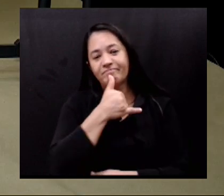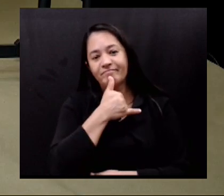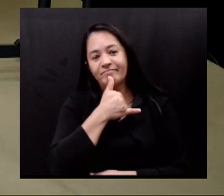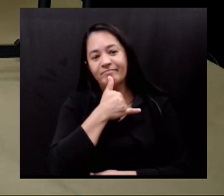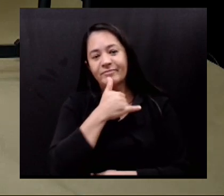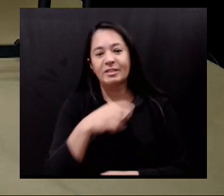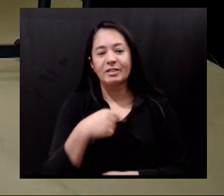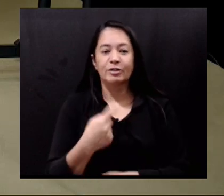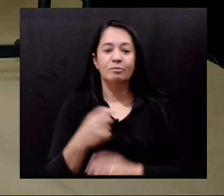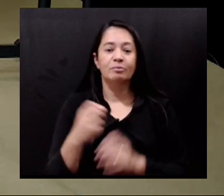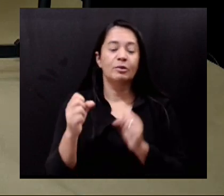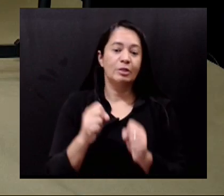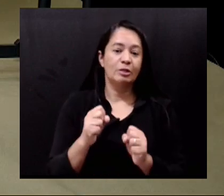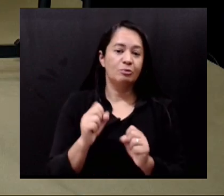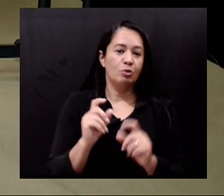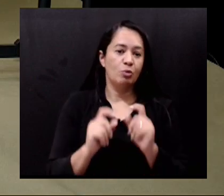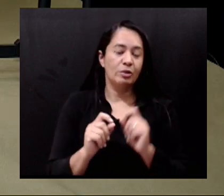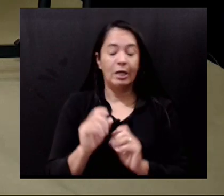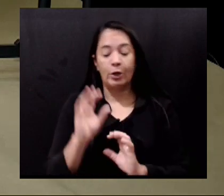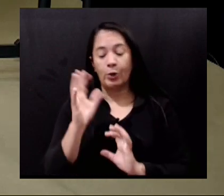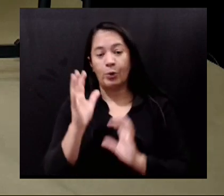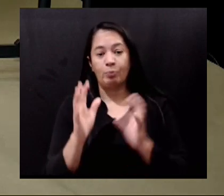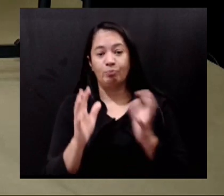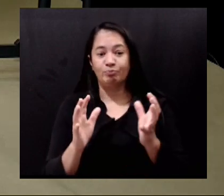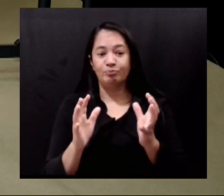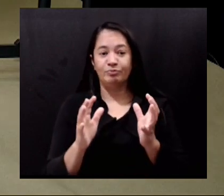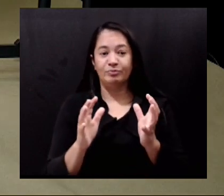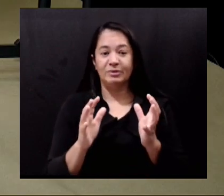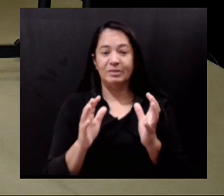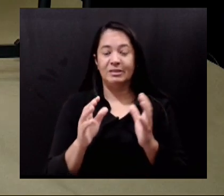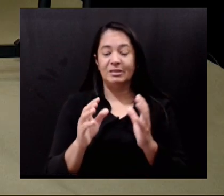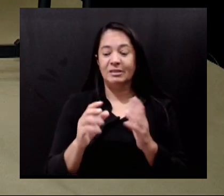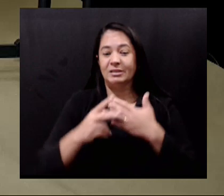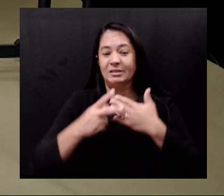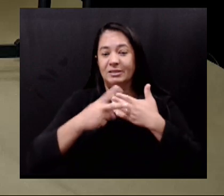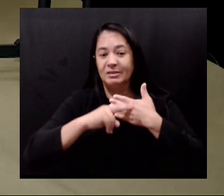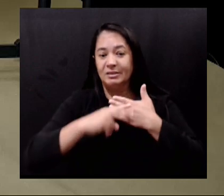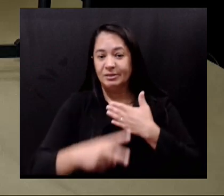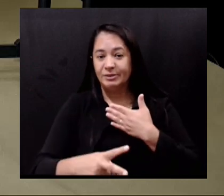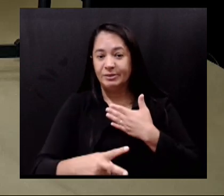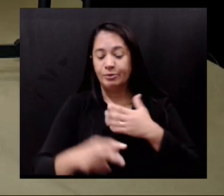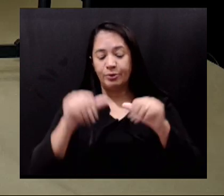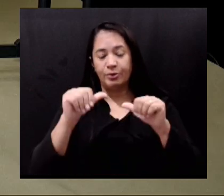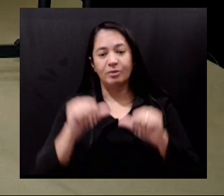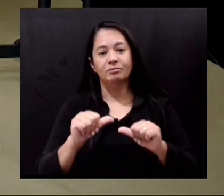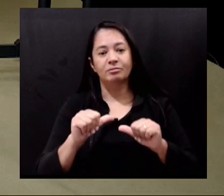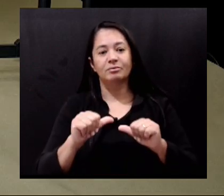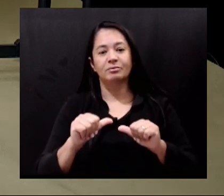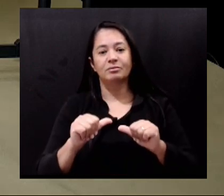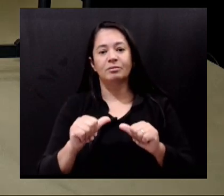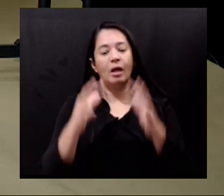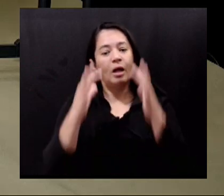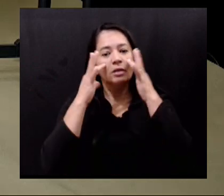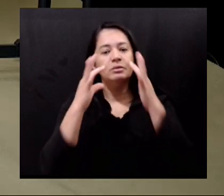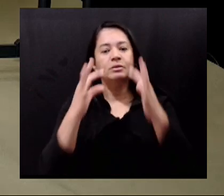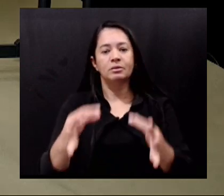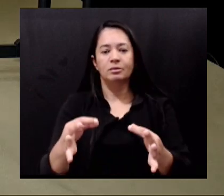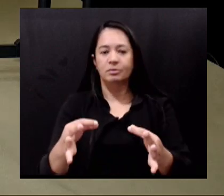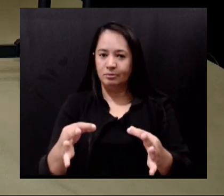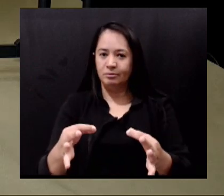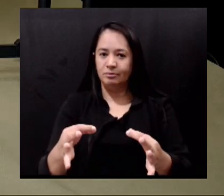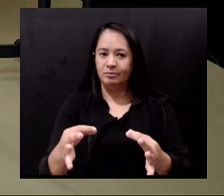aí situações que vão trazer consequências, né? Então, presta atenção, né? Que tal